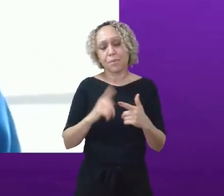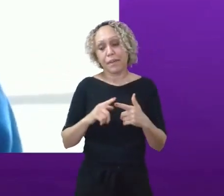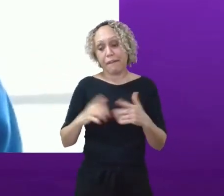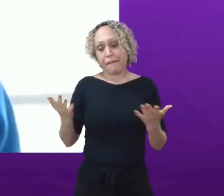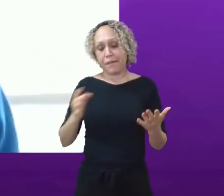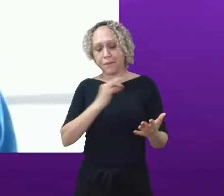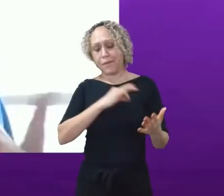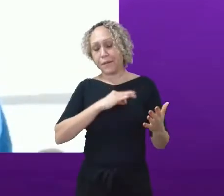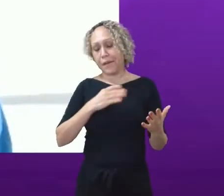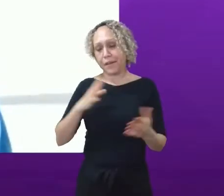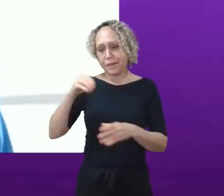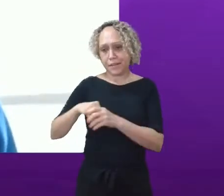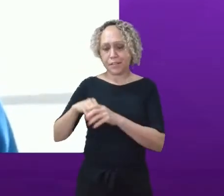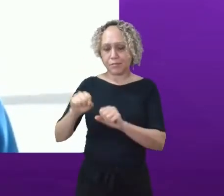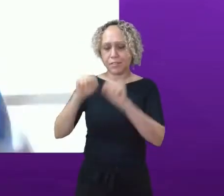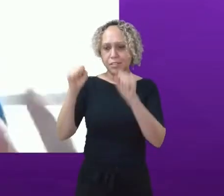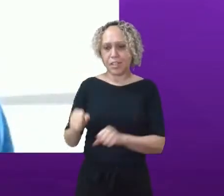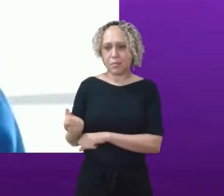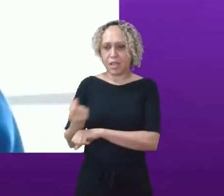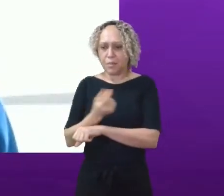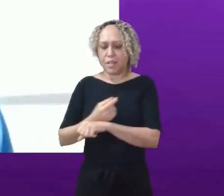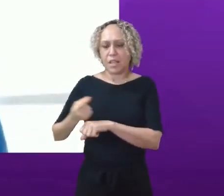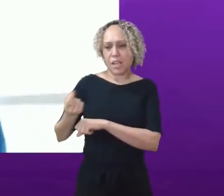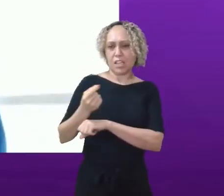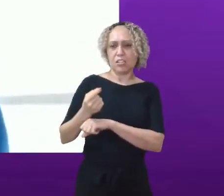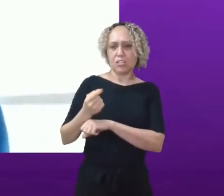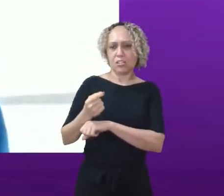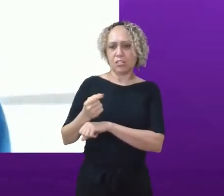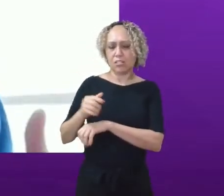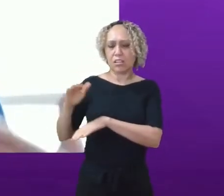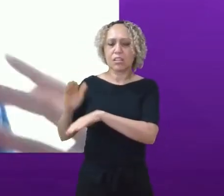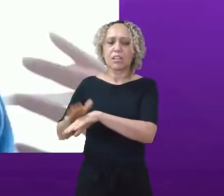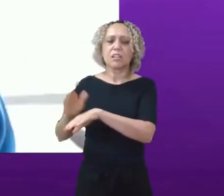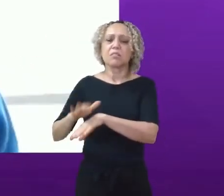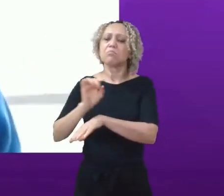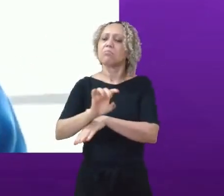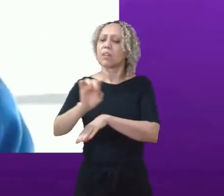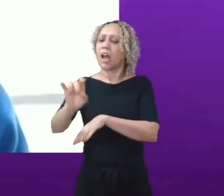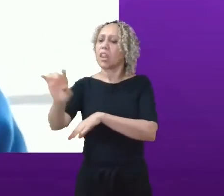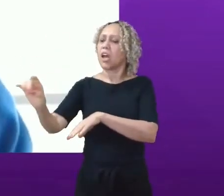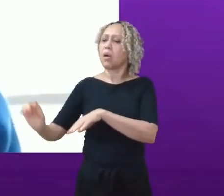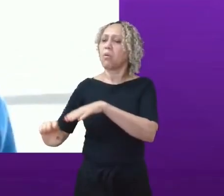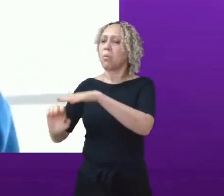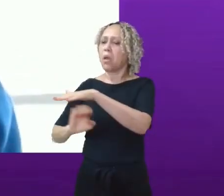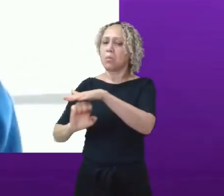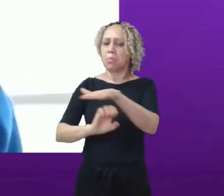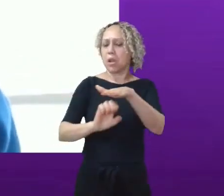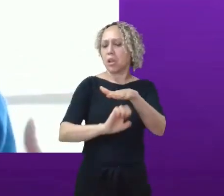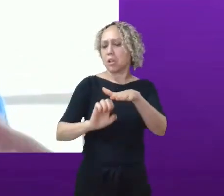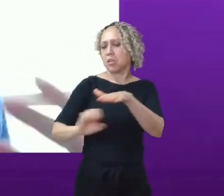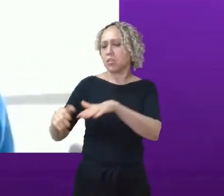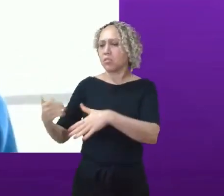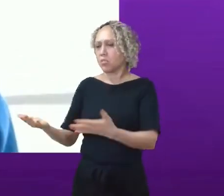capitalista neoliberal, em que parte do pressuposto em que no